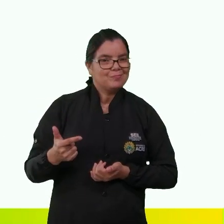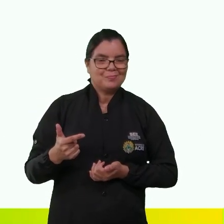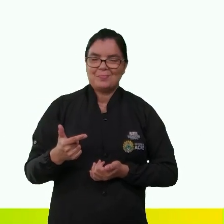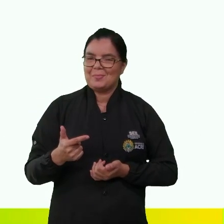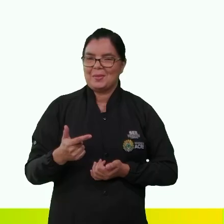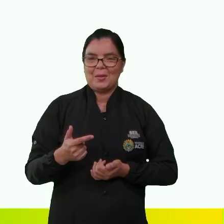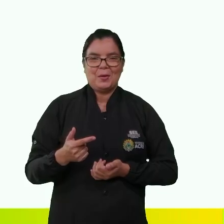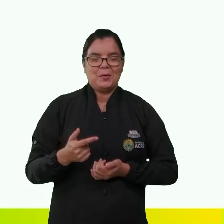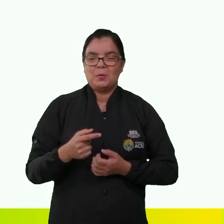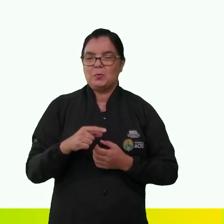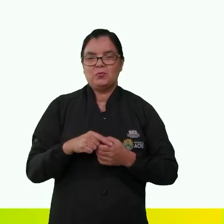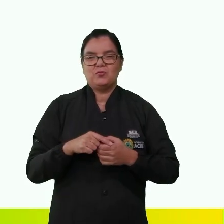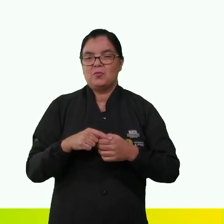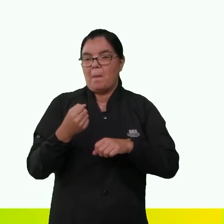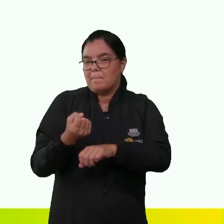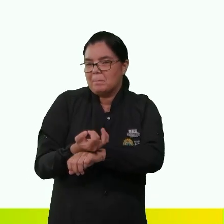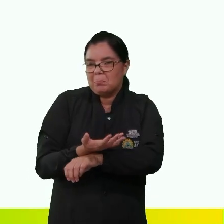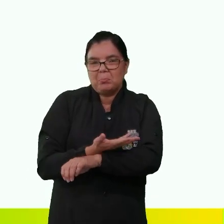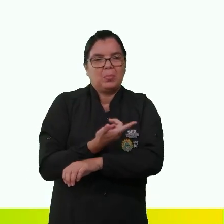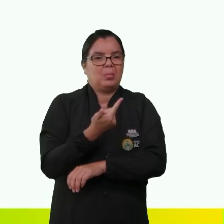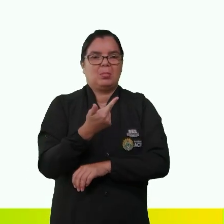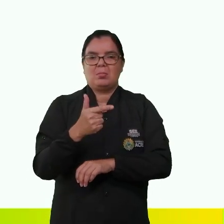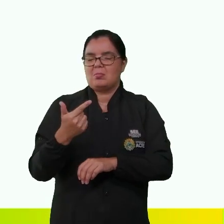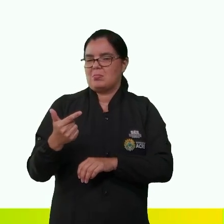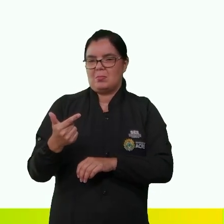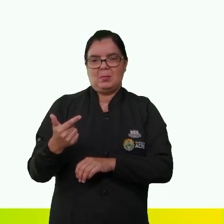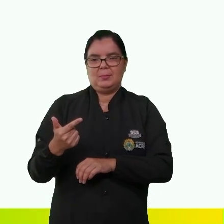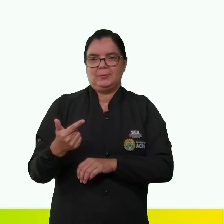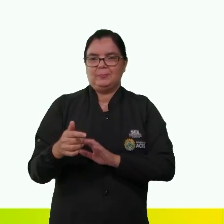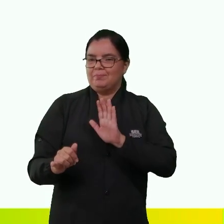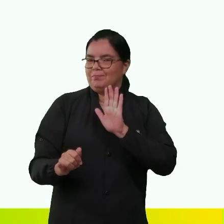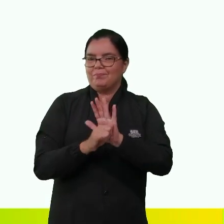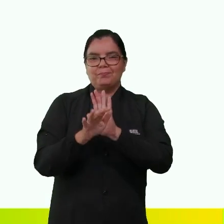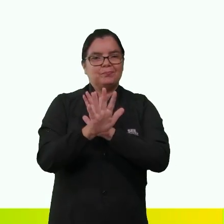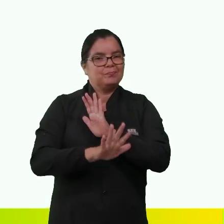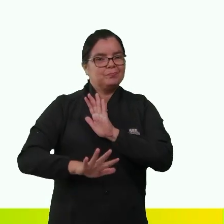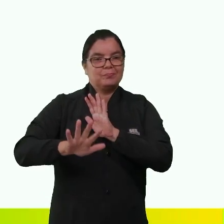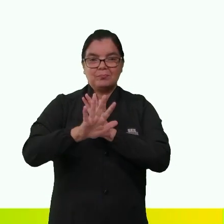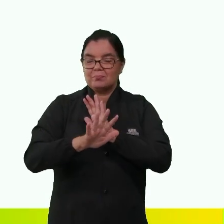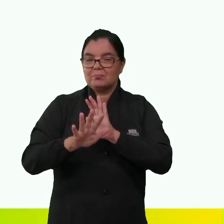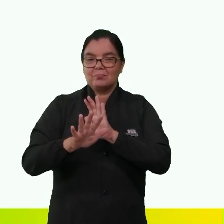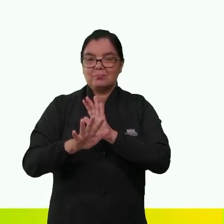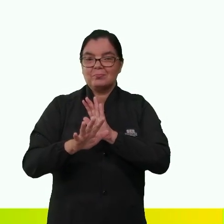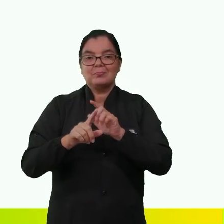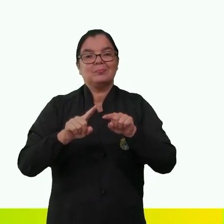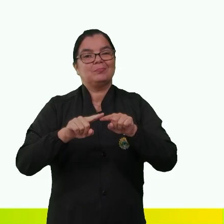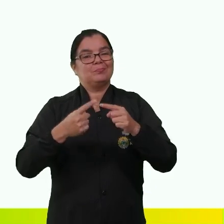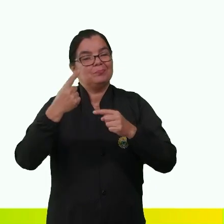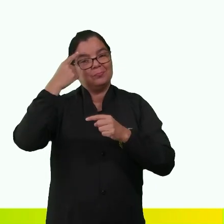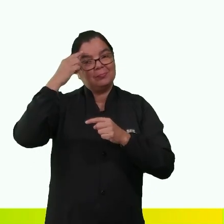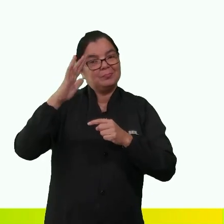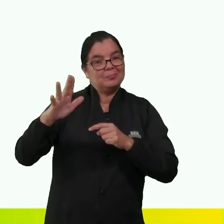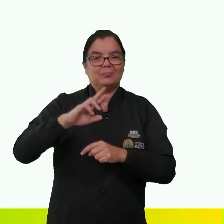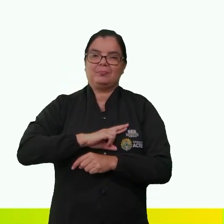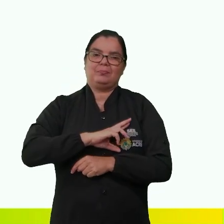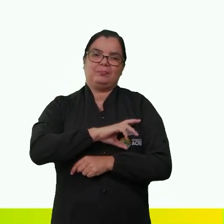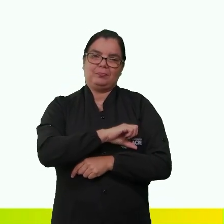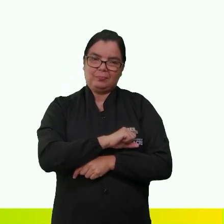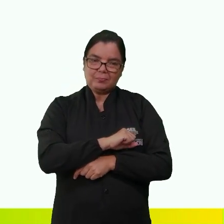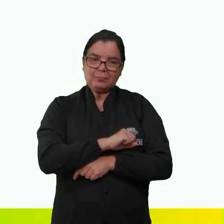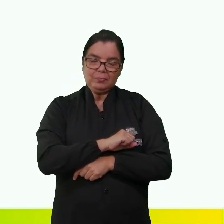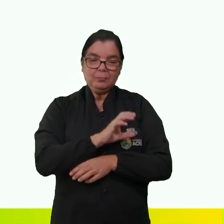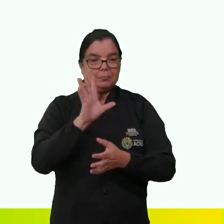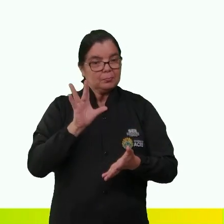tom melancólico, tá, pessoal? Eu não tenho uma recusa à identidade nacional e nem tampouco uma idealização romântica.